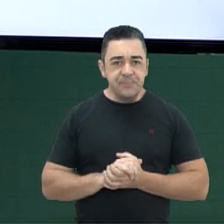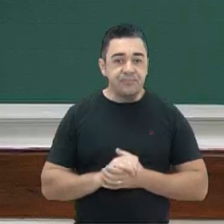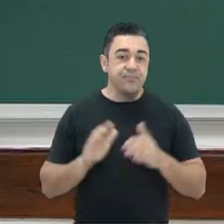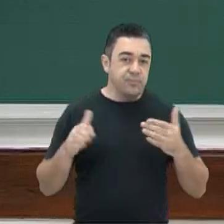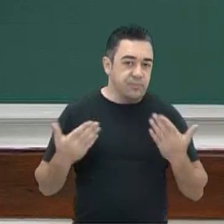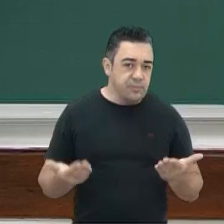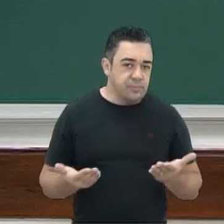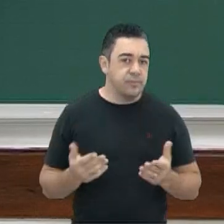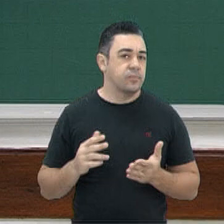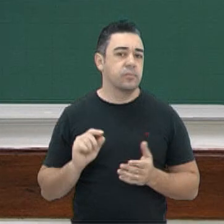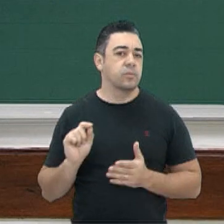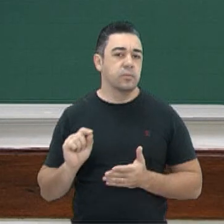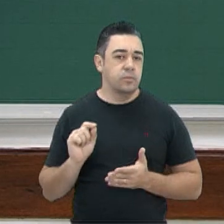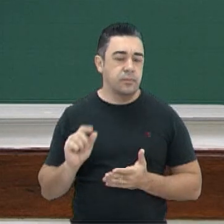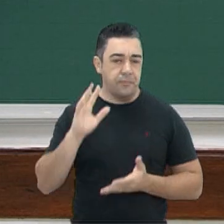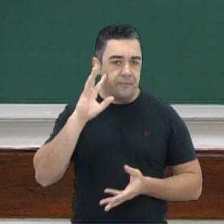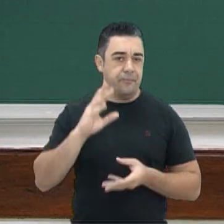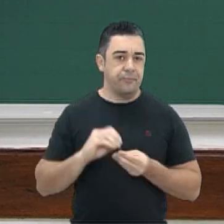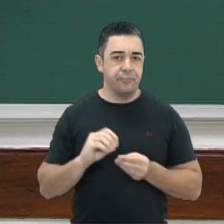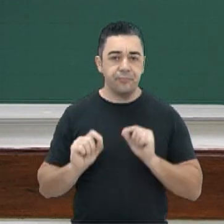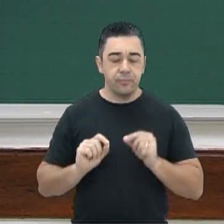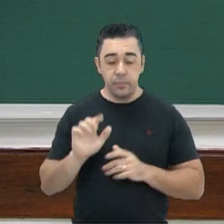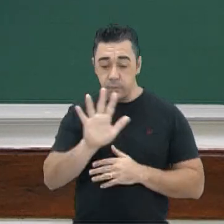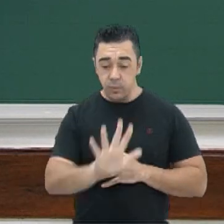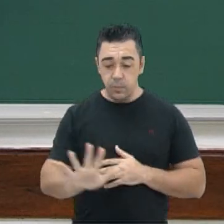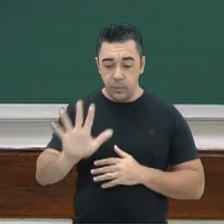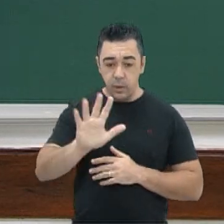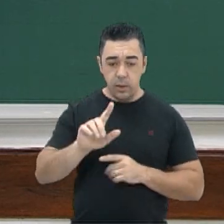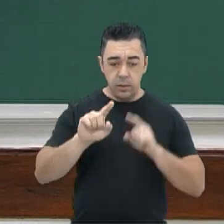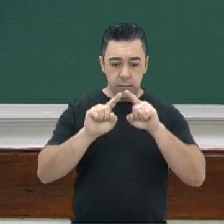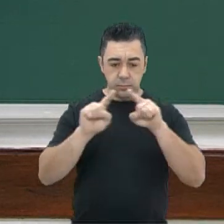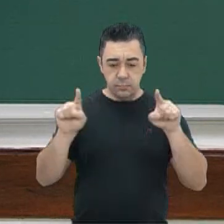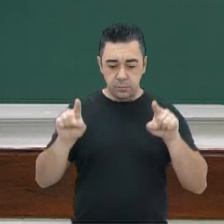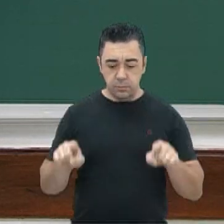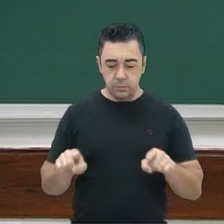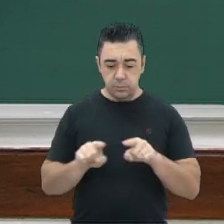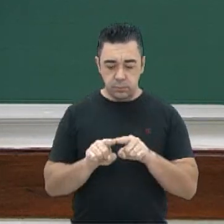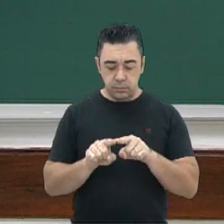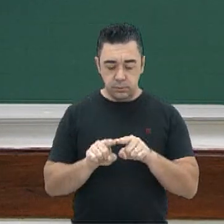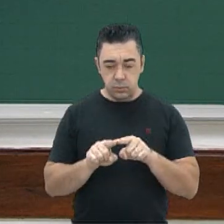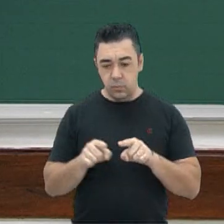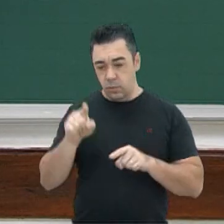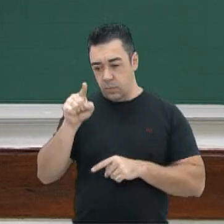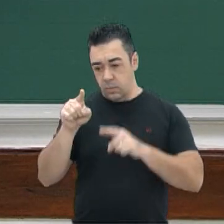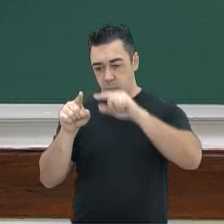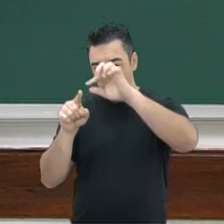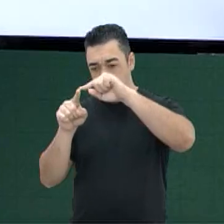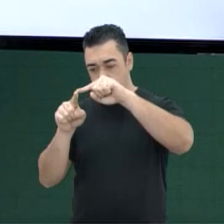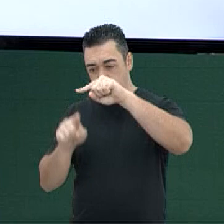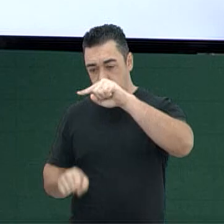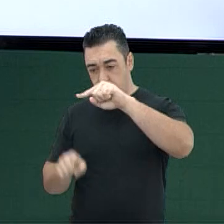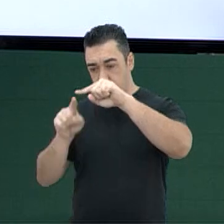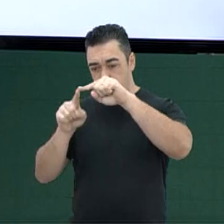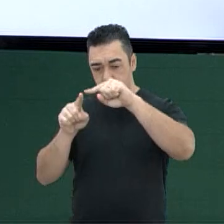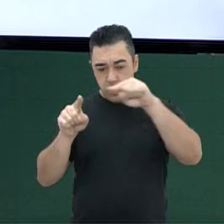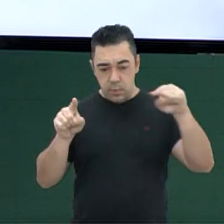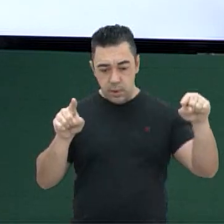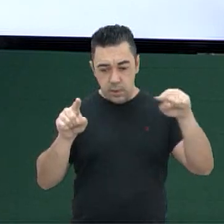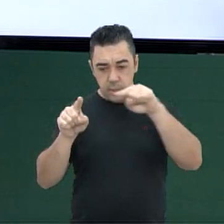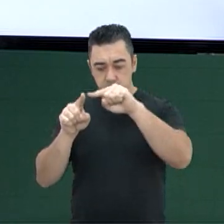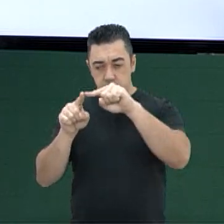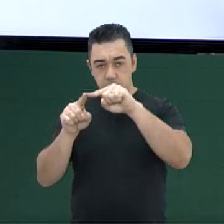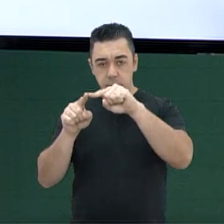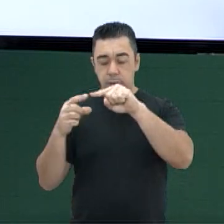Ou seja, a área de um quadrado, o lado de um quadrado cuja área vale 9 é igual